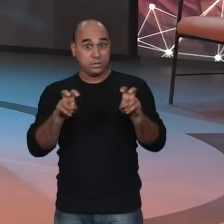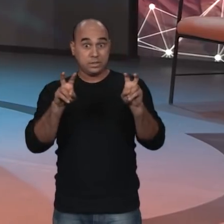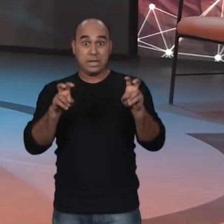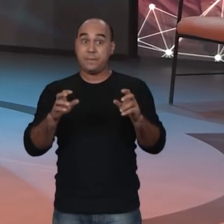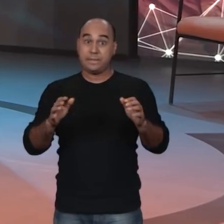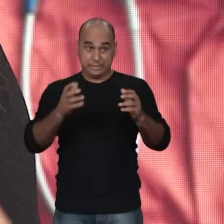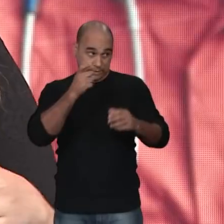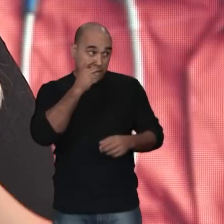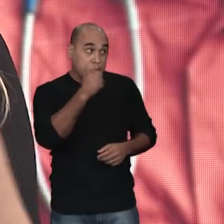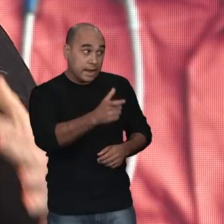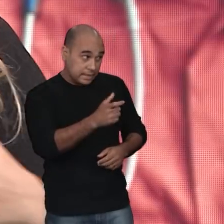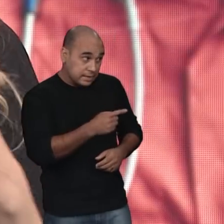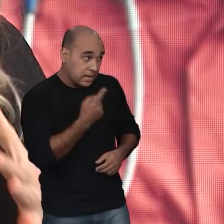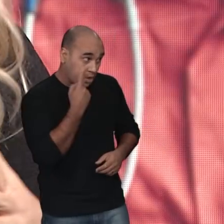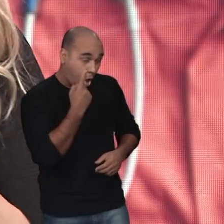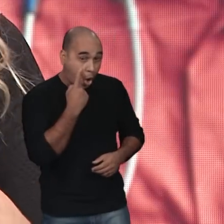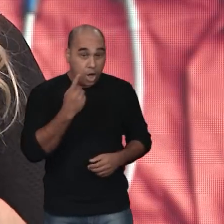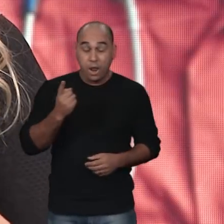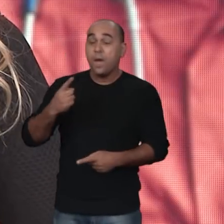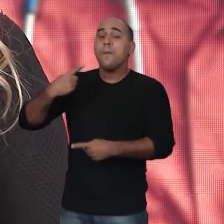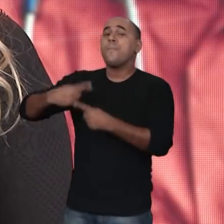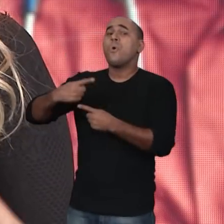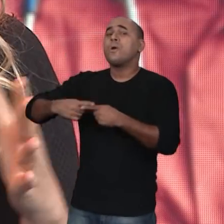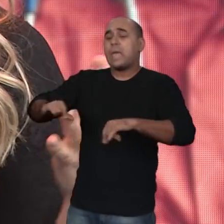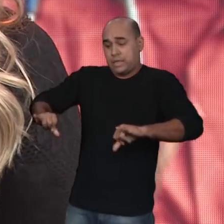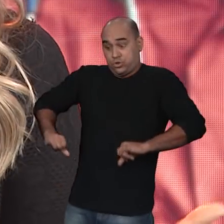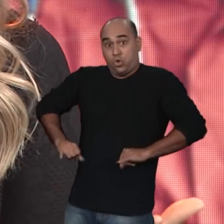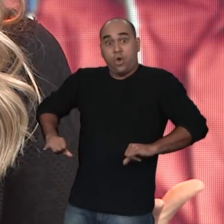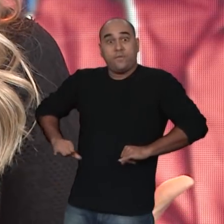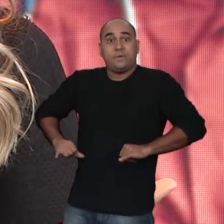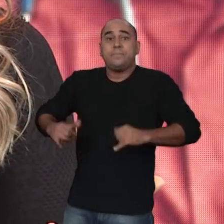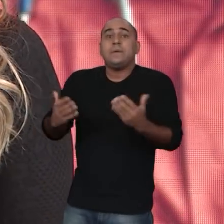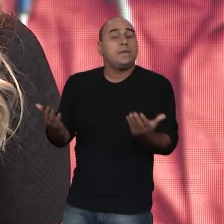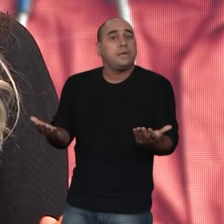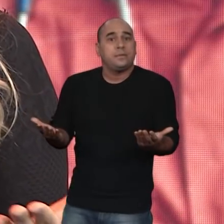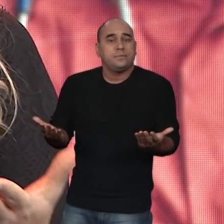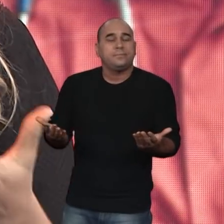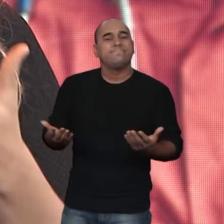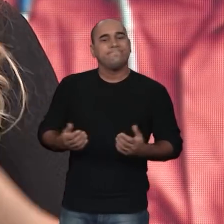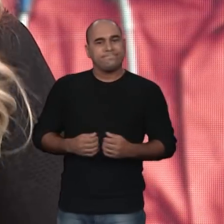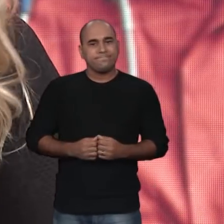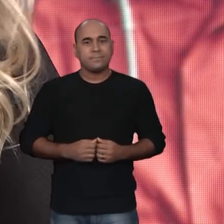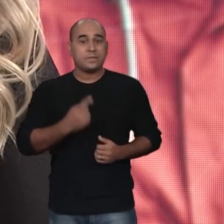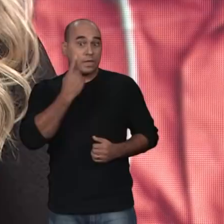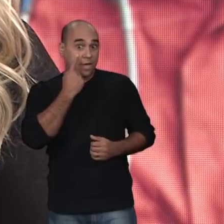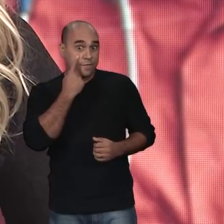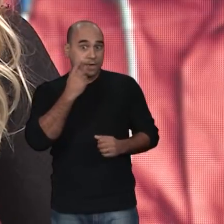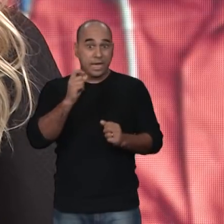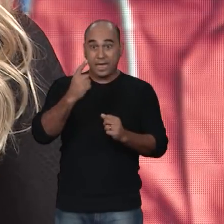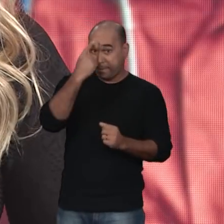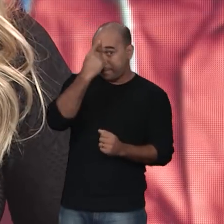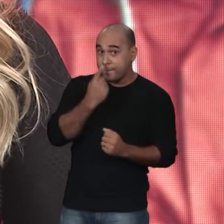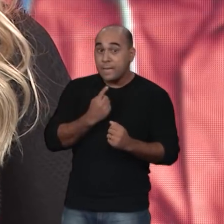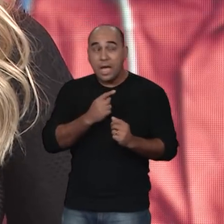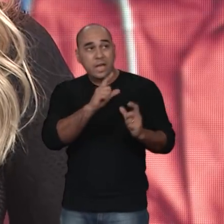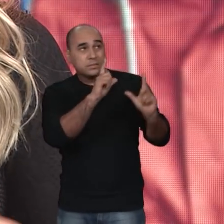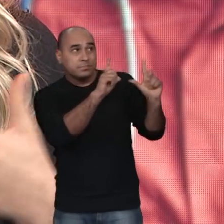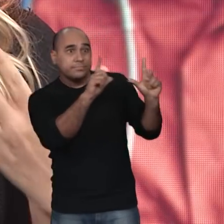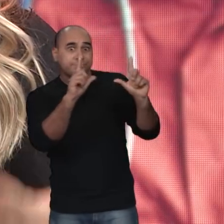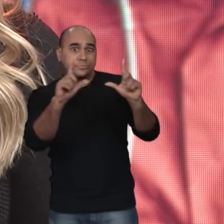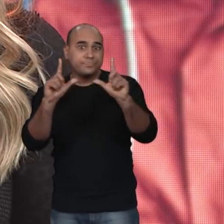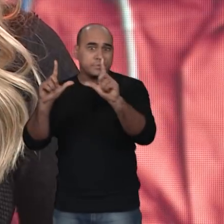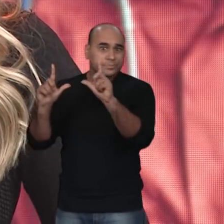do sofrimento. E se você for observar aqui no nosso cenário, tem até algumas imagens que tem muito a ver com o momento que a gente está vivendo,